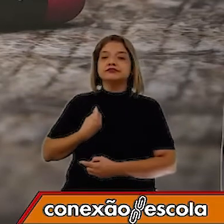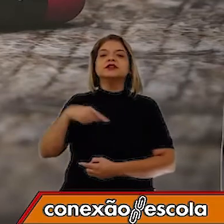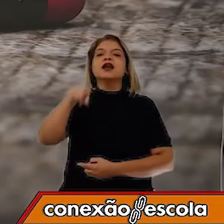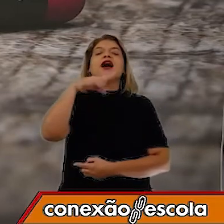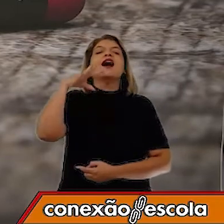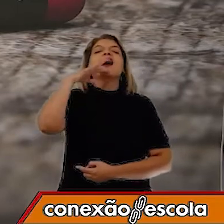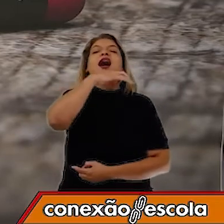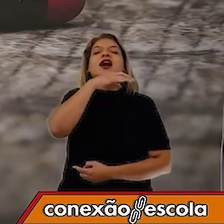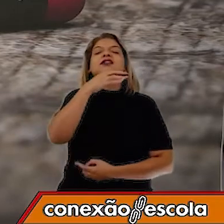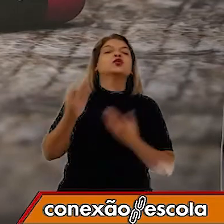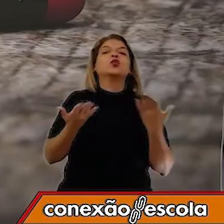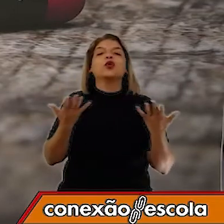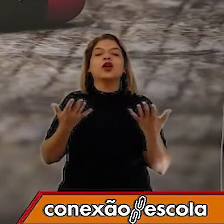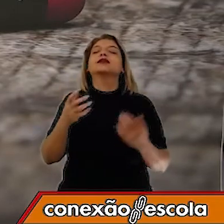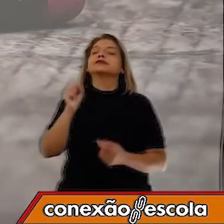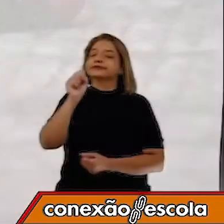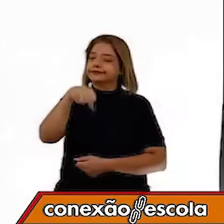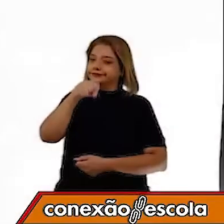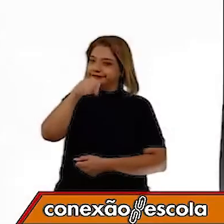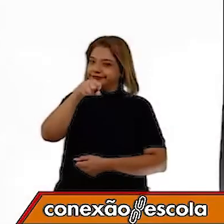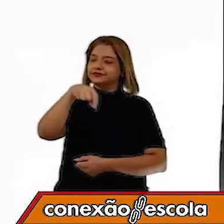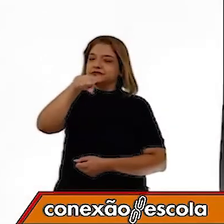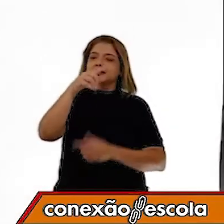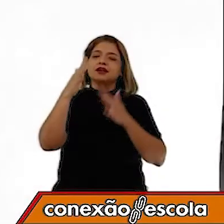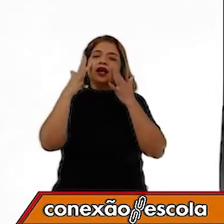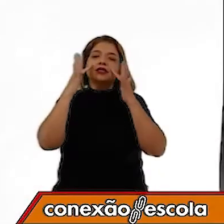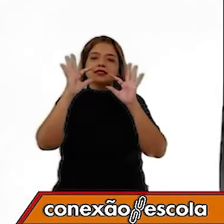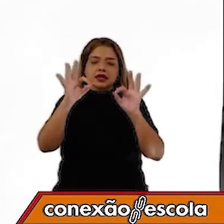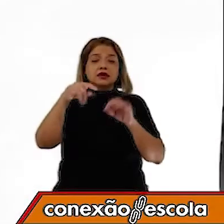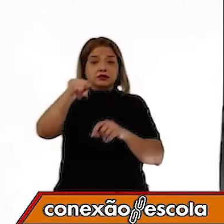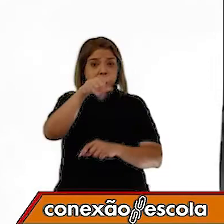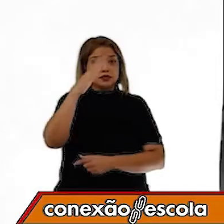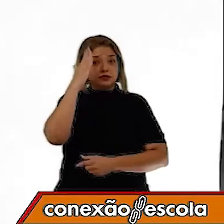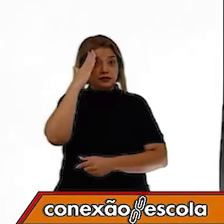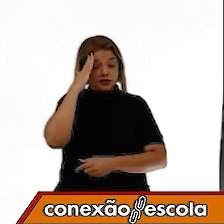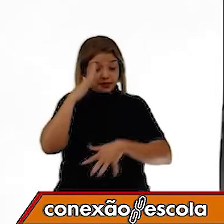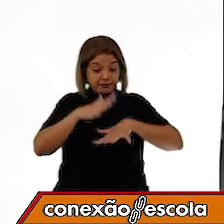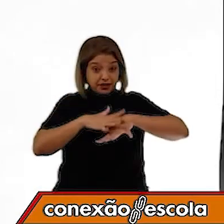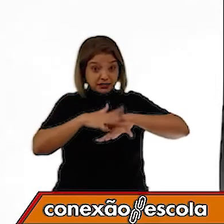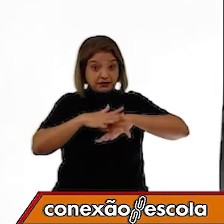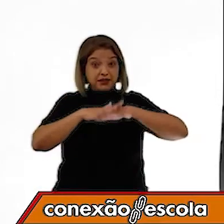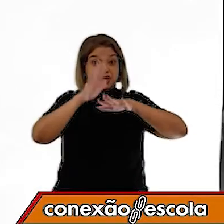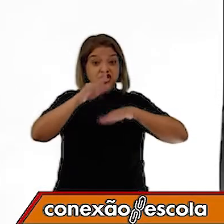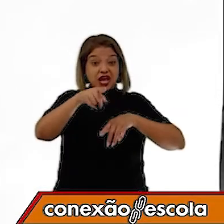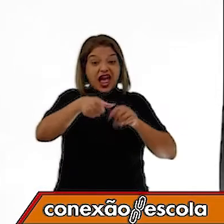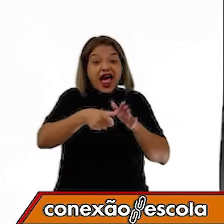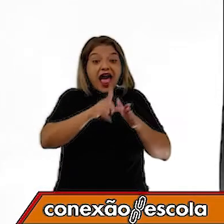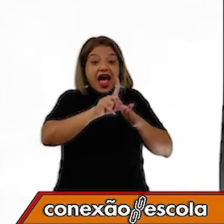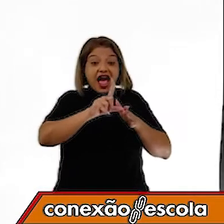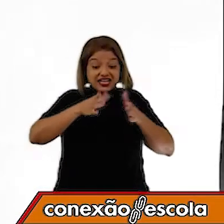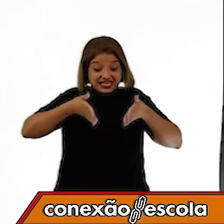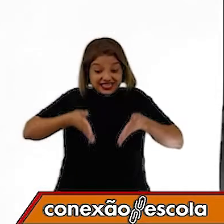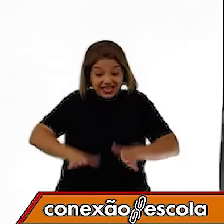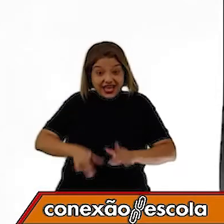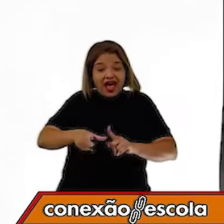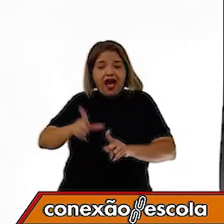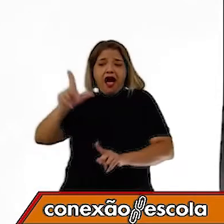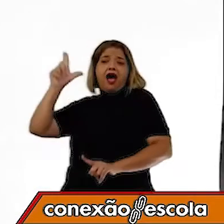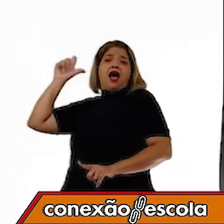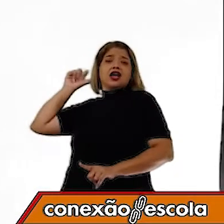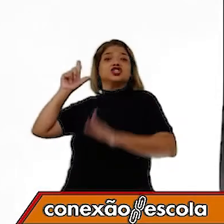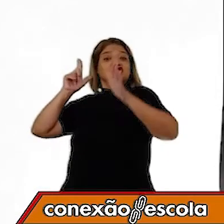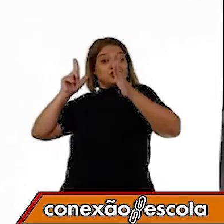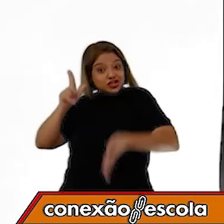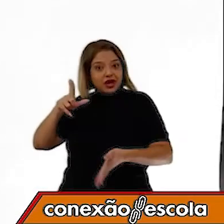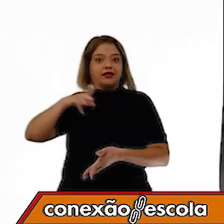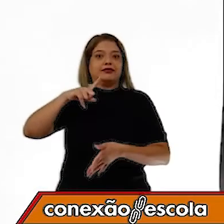presta atenção. Vocês sabiam que ela está presente bem antes do seu nascimento? Por